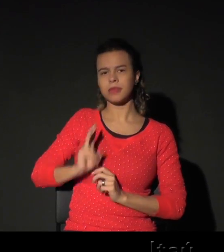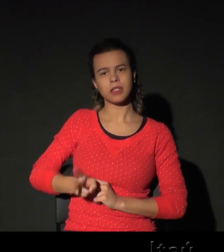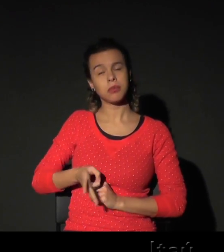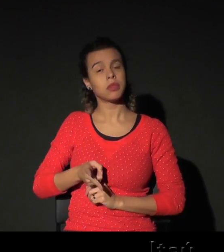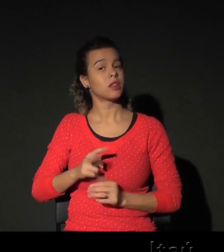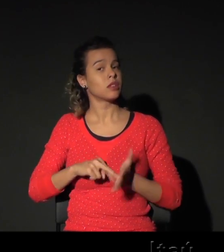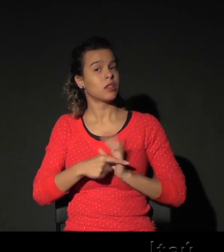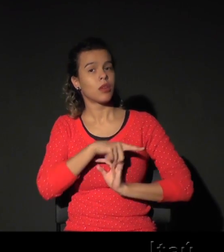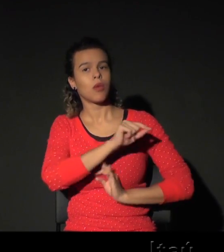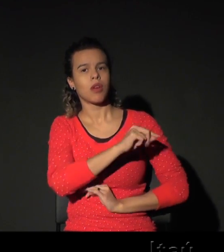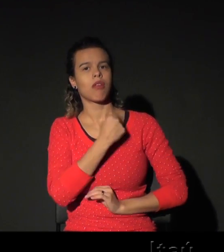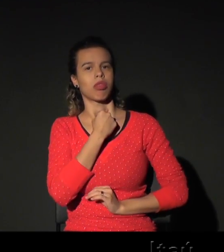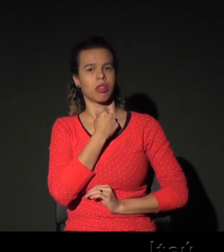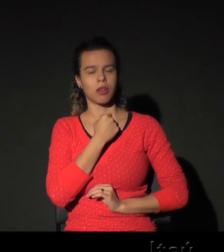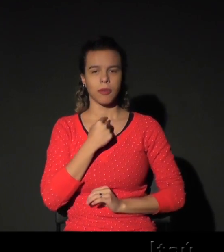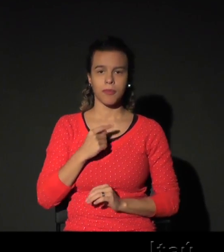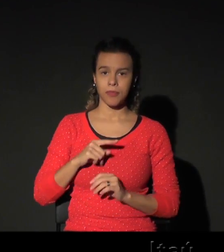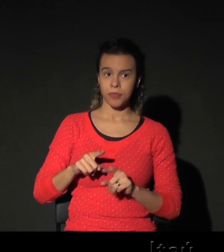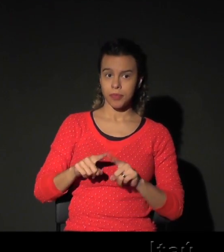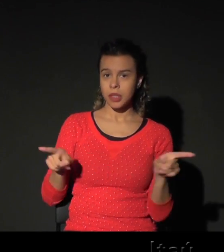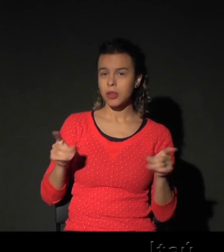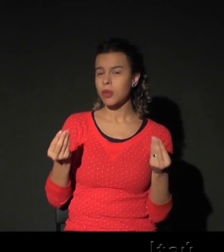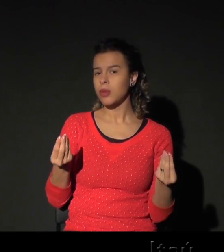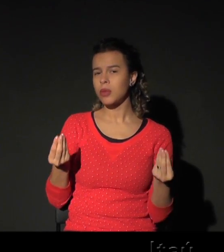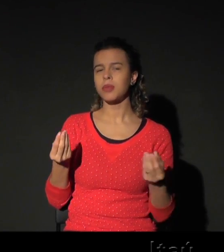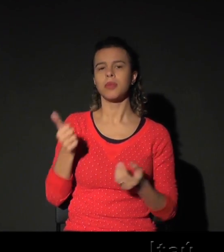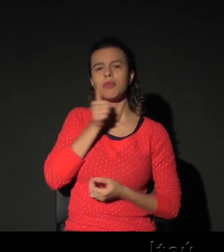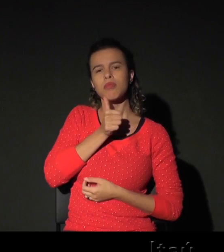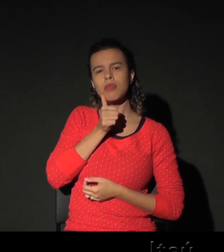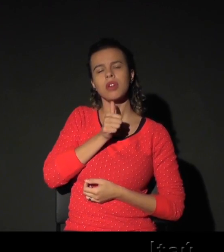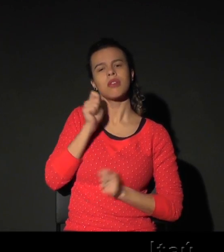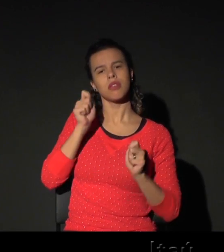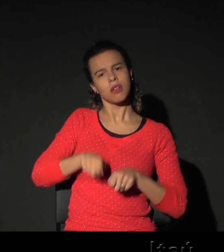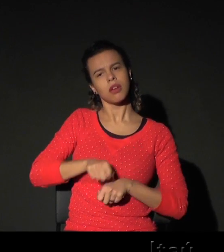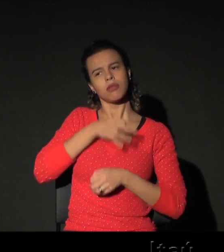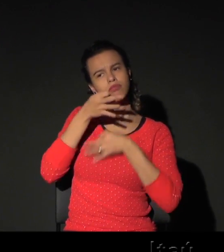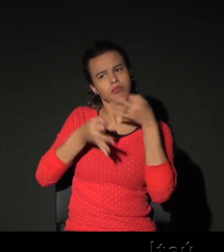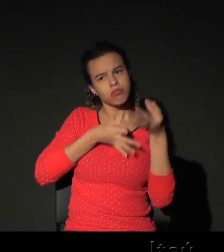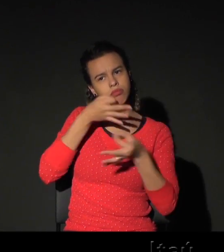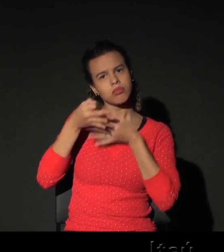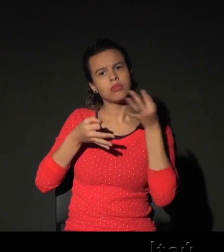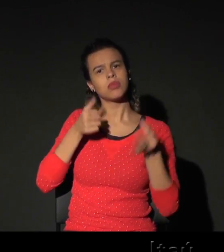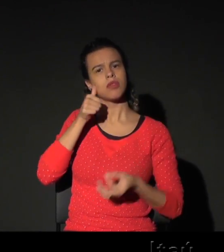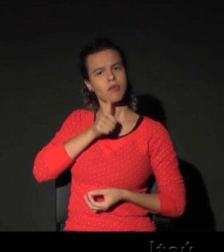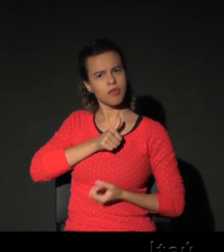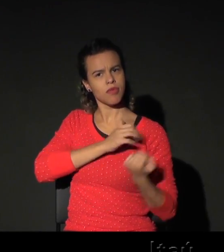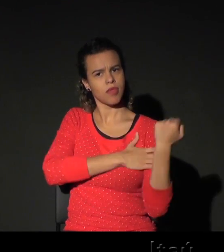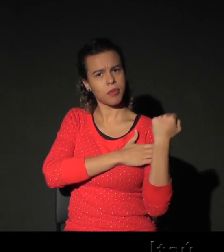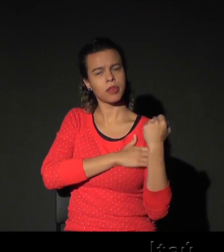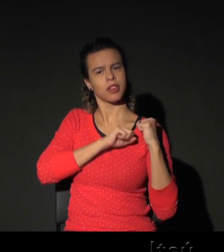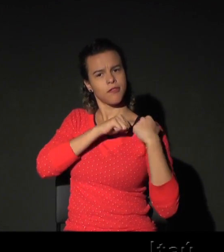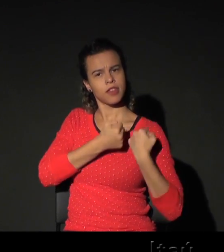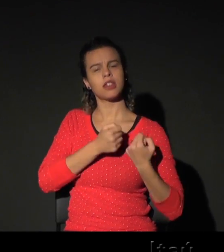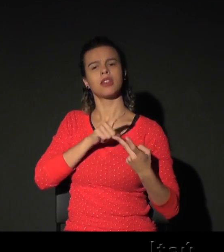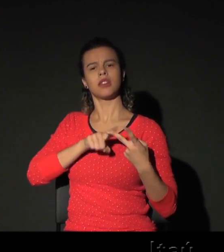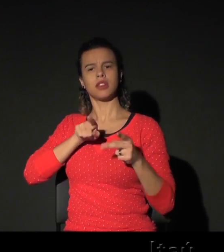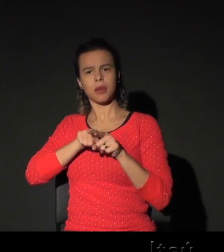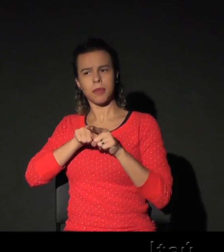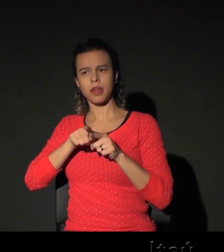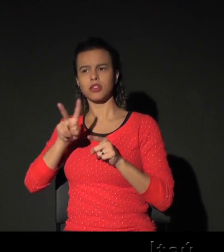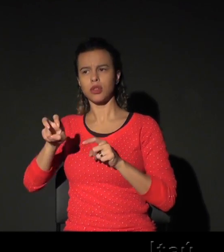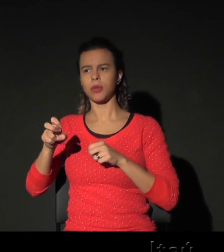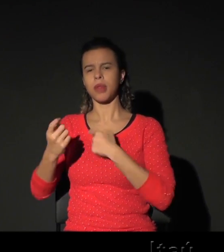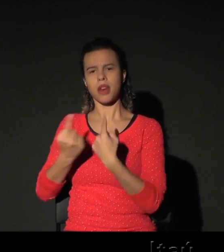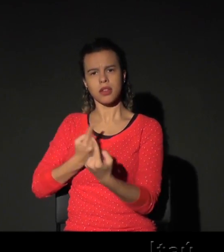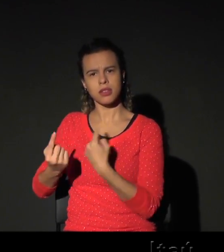exatamente essa questão mas como as mulheres podem criar uma adicção feminina feminista em relação à afetividade em relação à